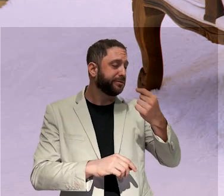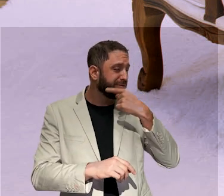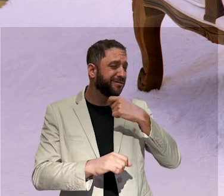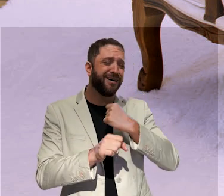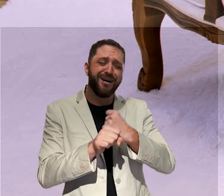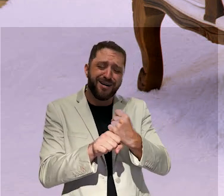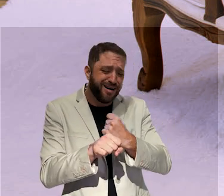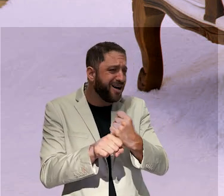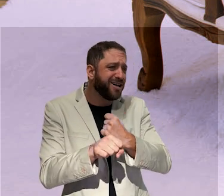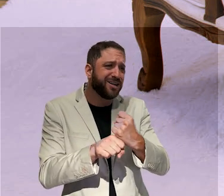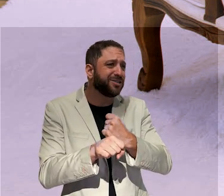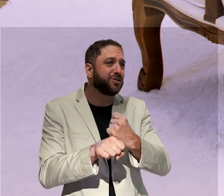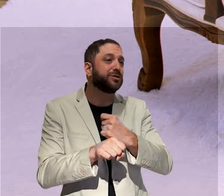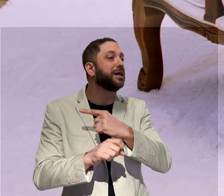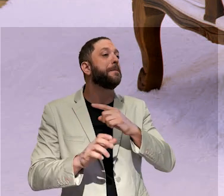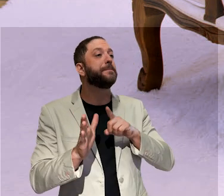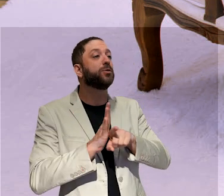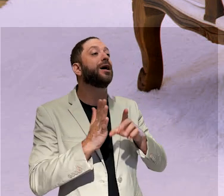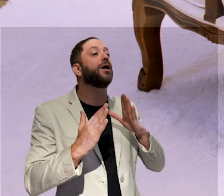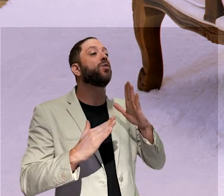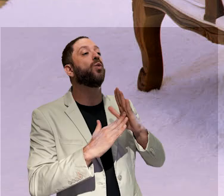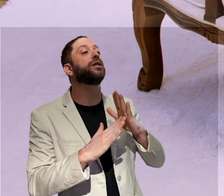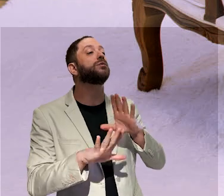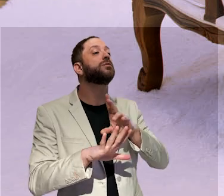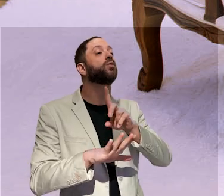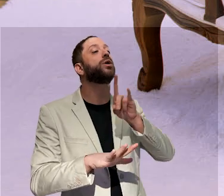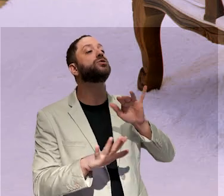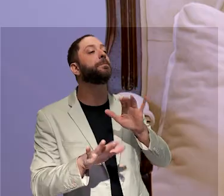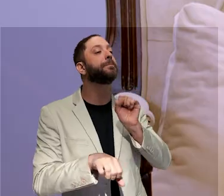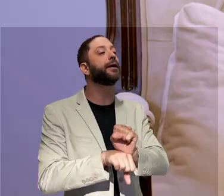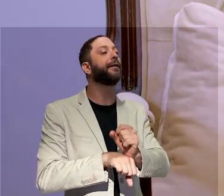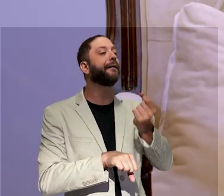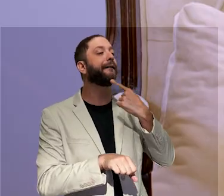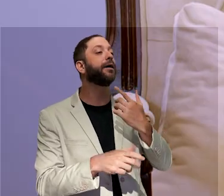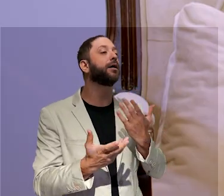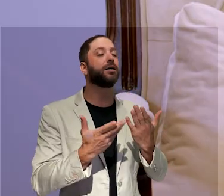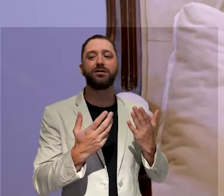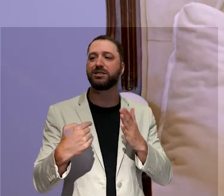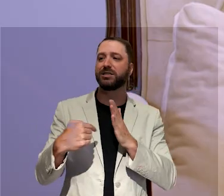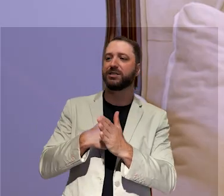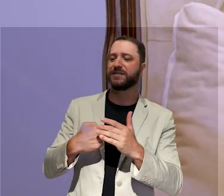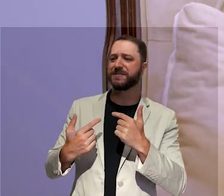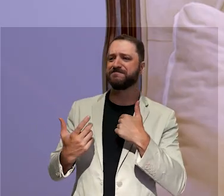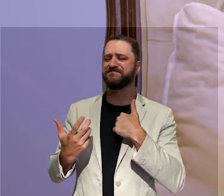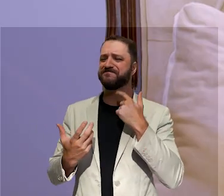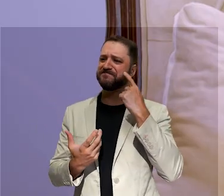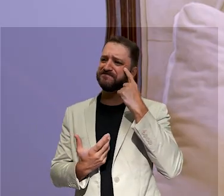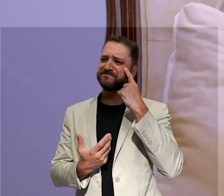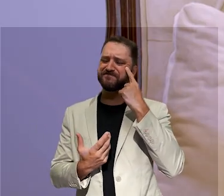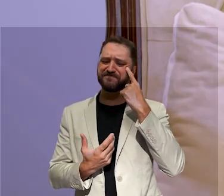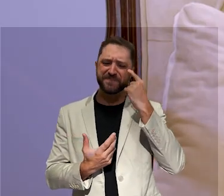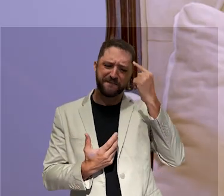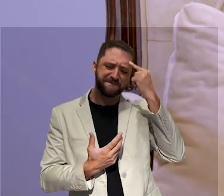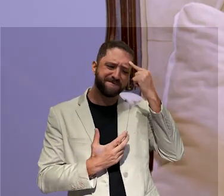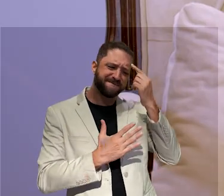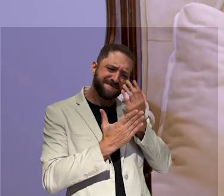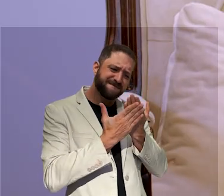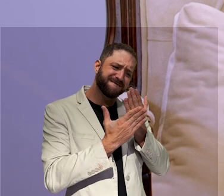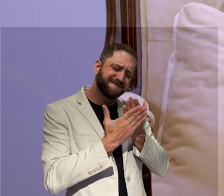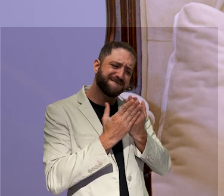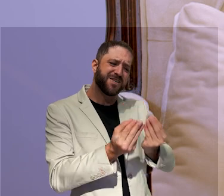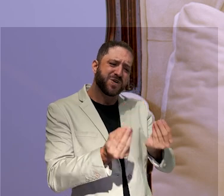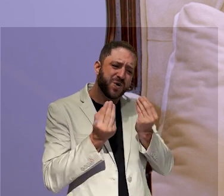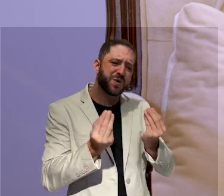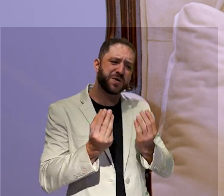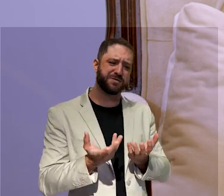e isso angustiava muitas pessoas. Doutor, até quando eu vou ter que tomar isso? Essa era uma pergunta que ressoava aqui dentro